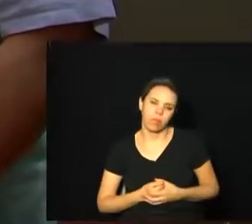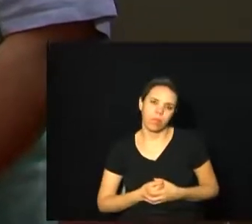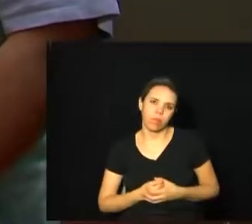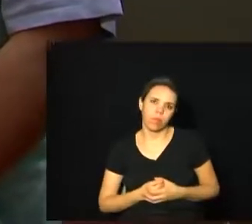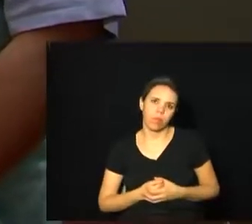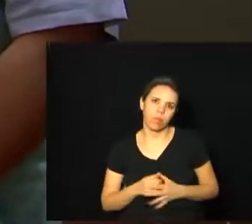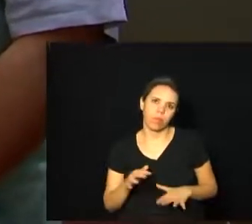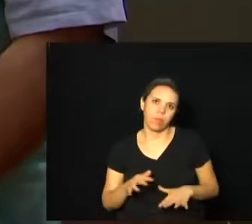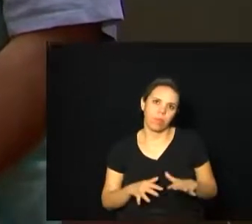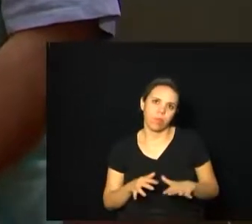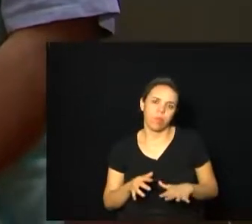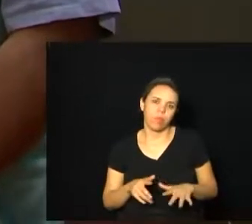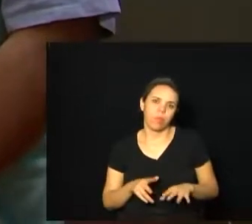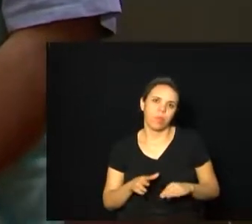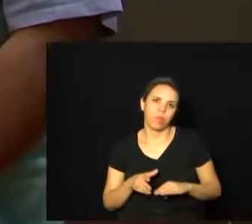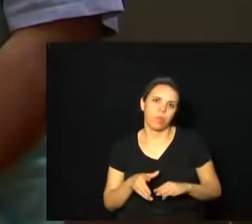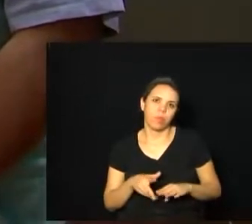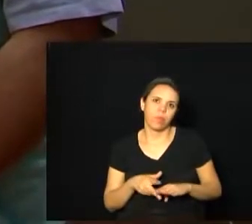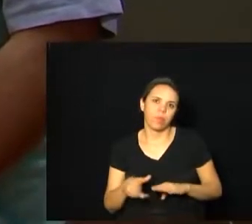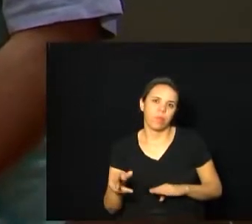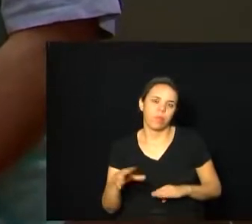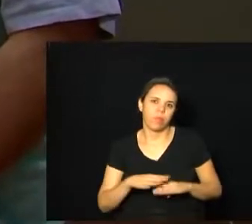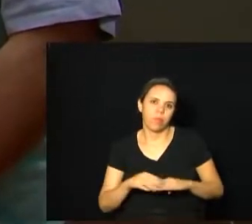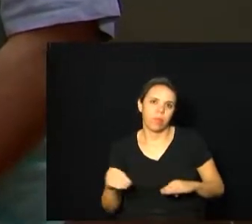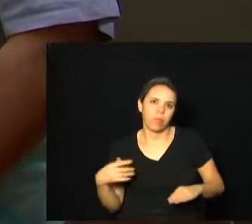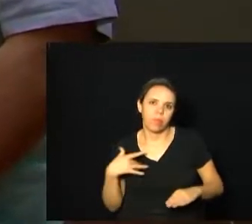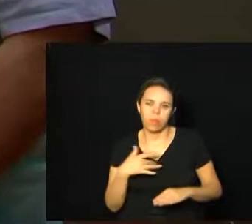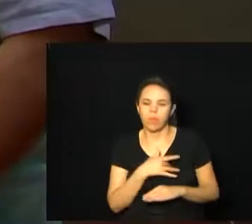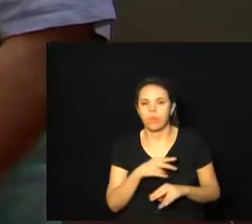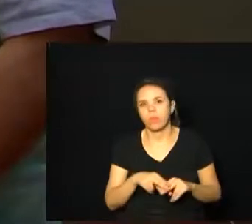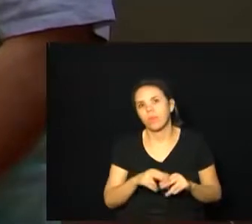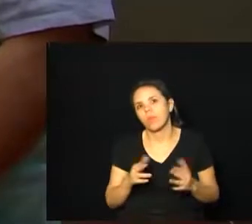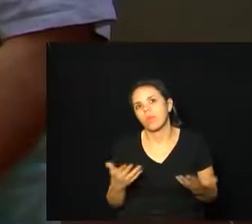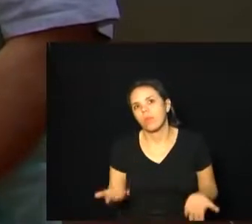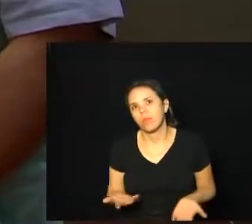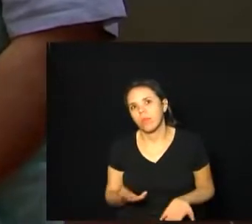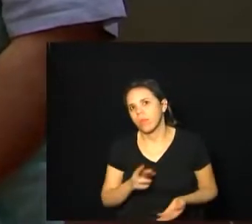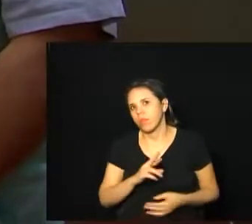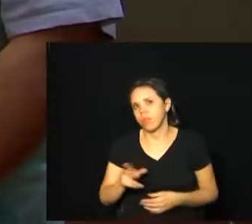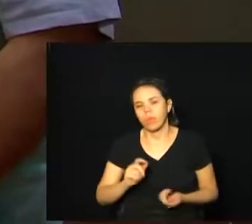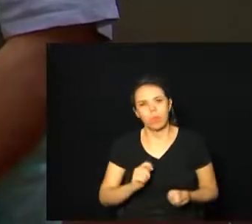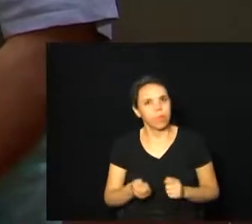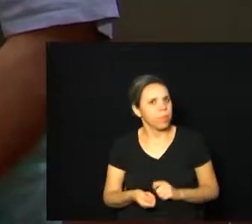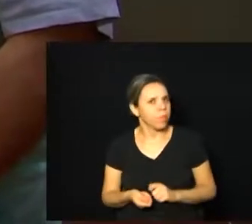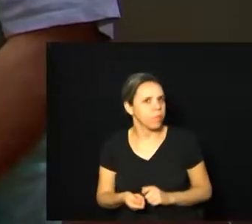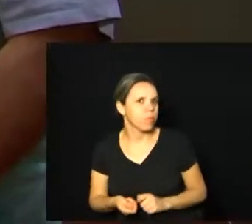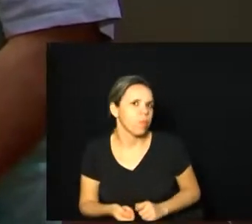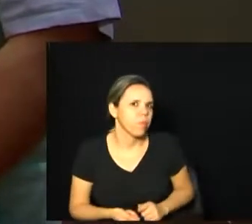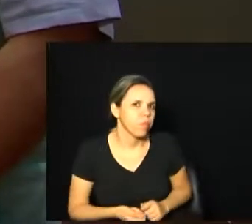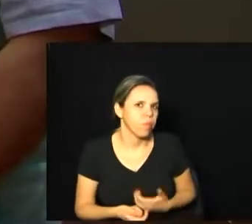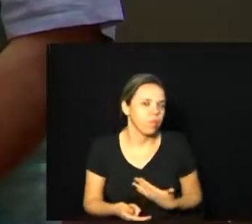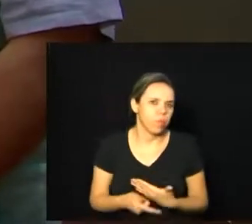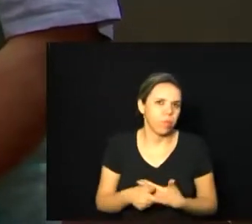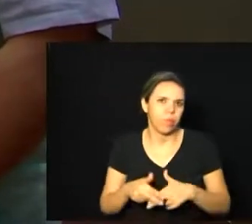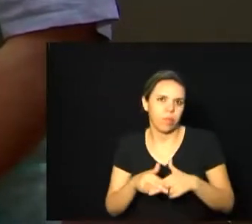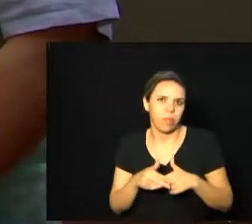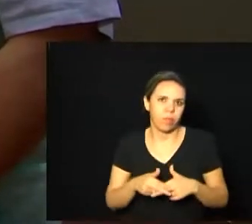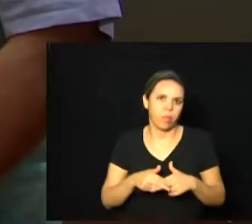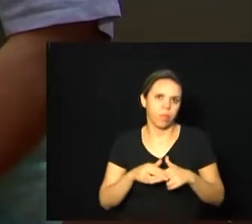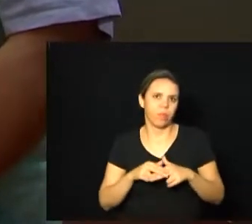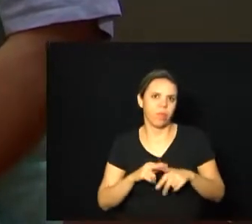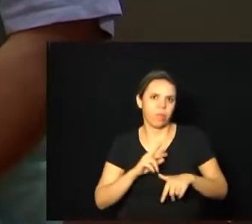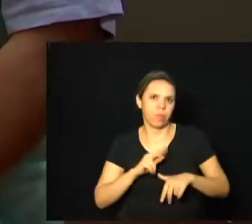muitas vezes eles são recuperados na sua saúde, porém não são reabilitados na sua função